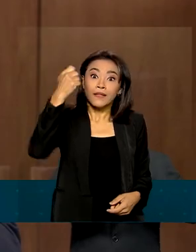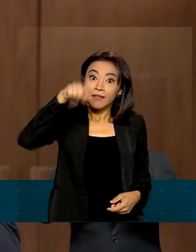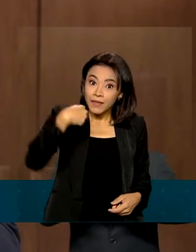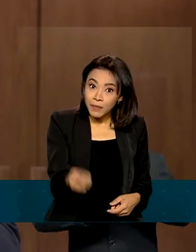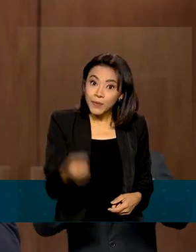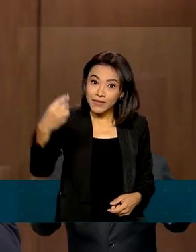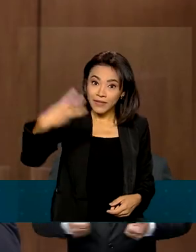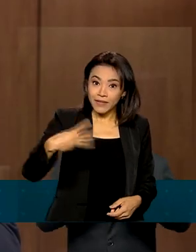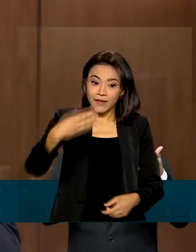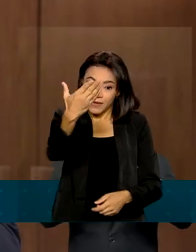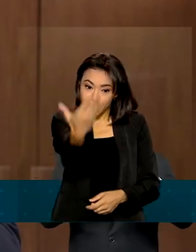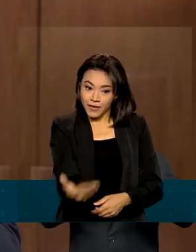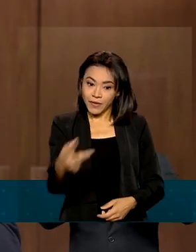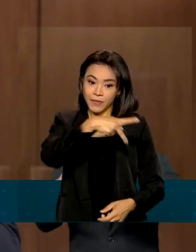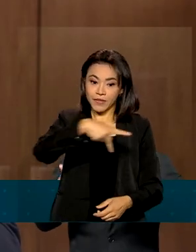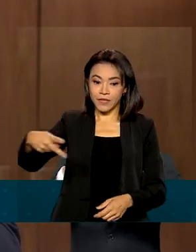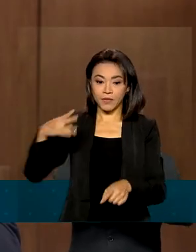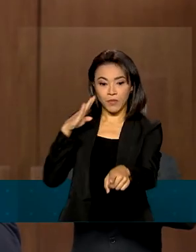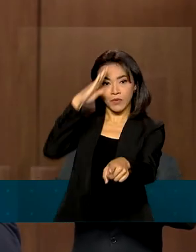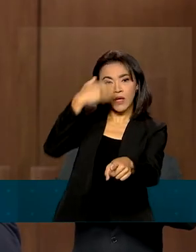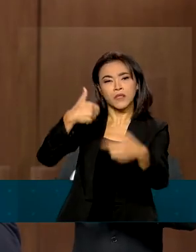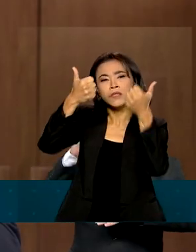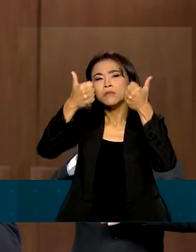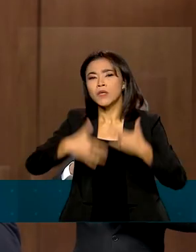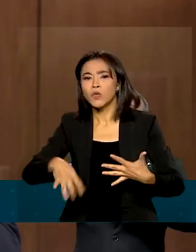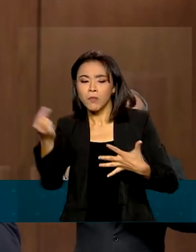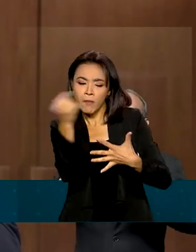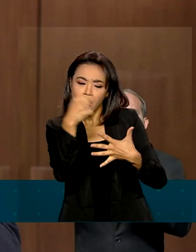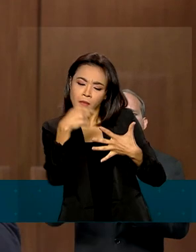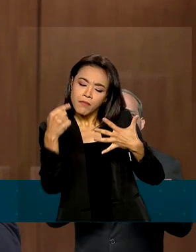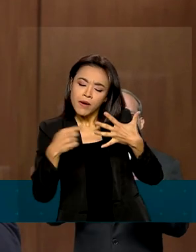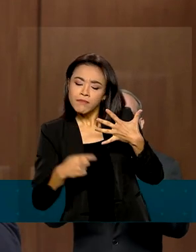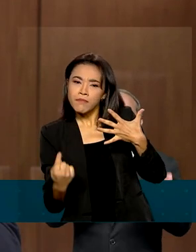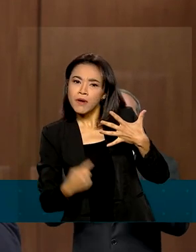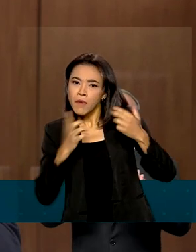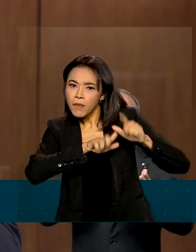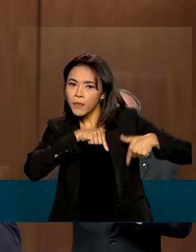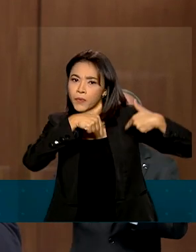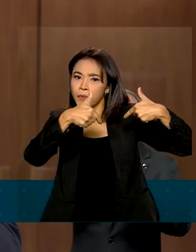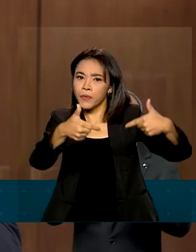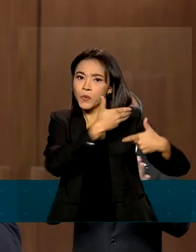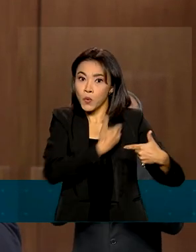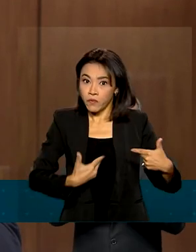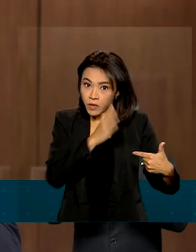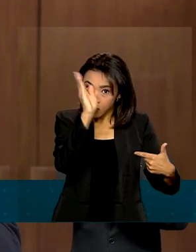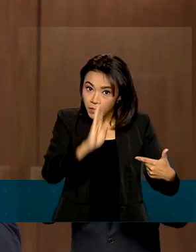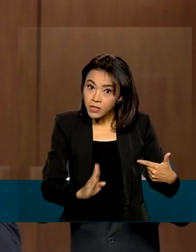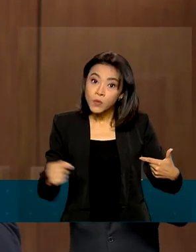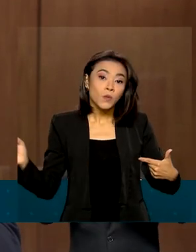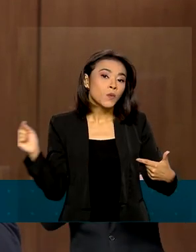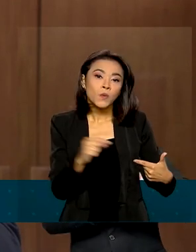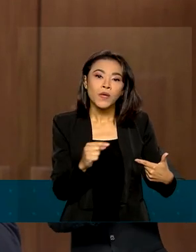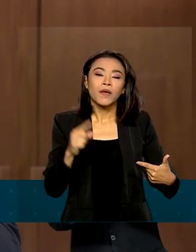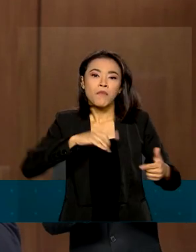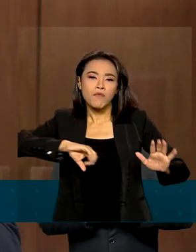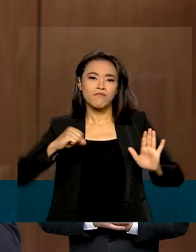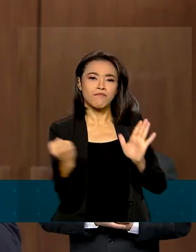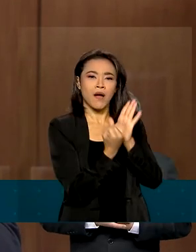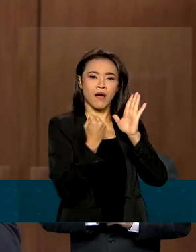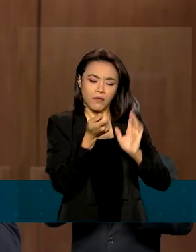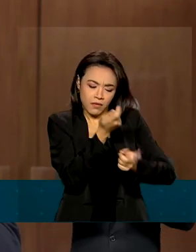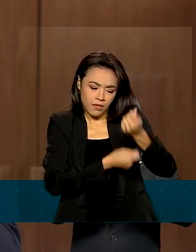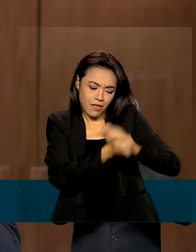presidente Jair Bolsonaro, que falou sobre as medidas adotadas pelo governo brasileiro para tornar o marco regulatório